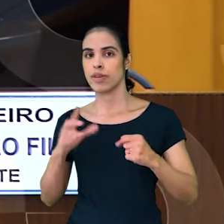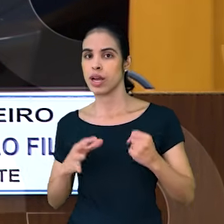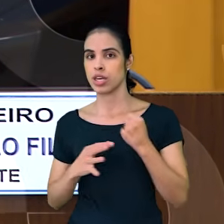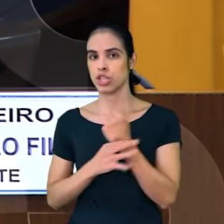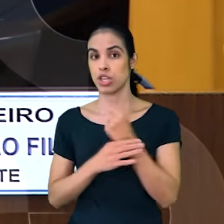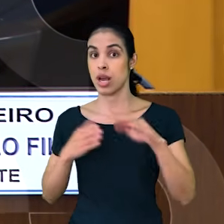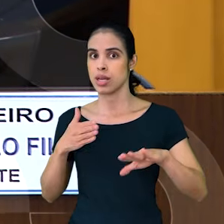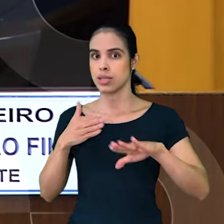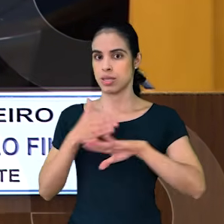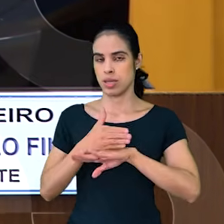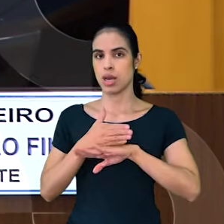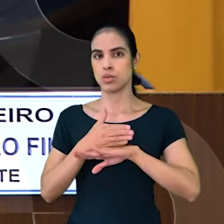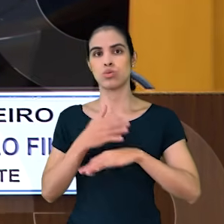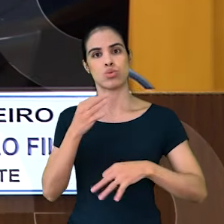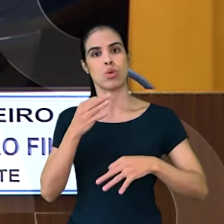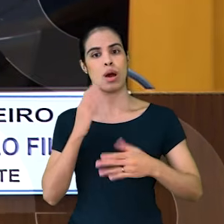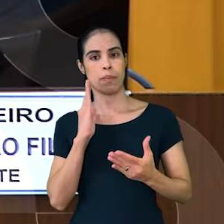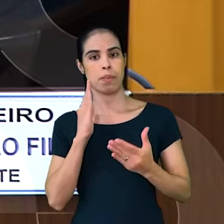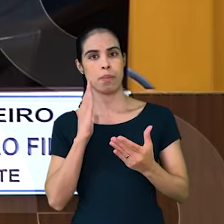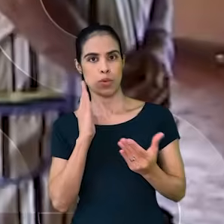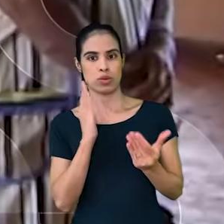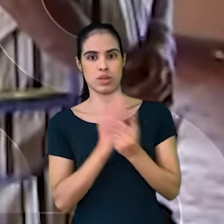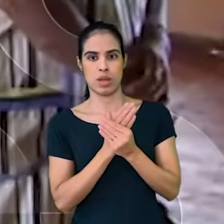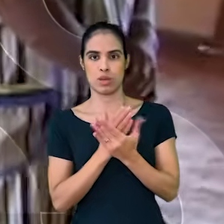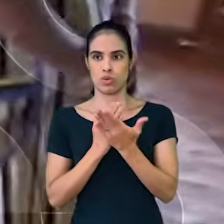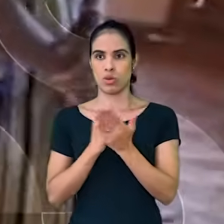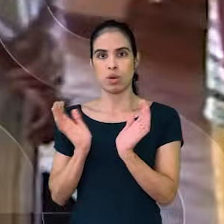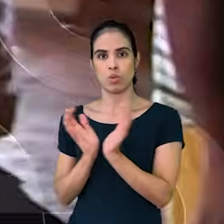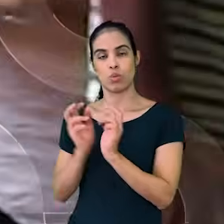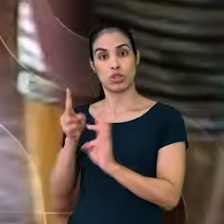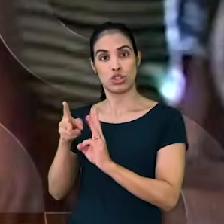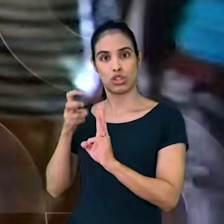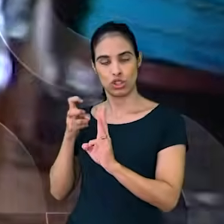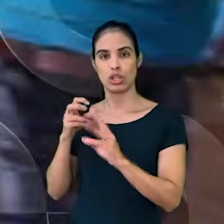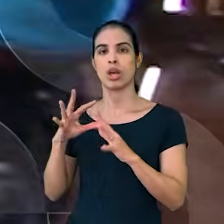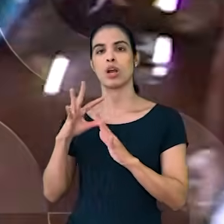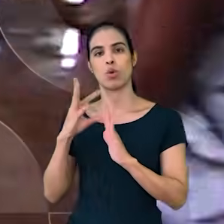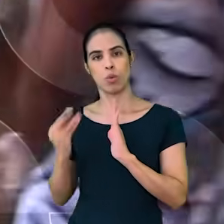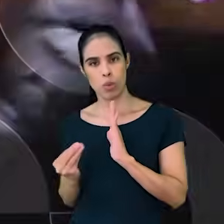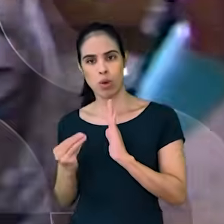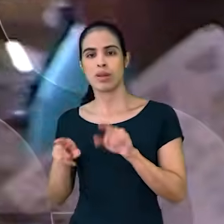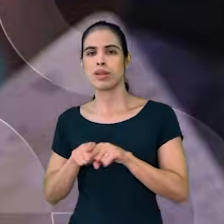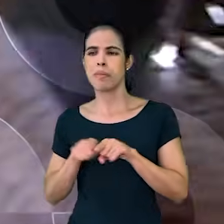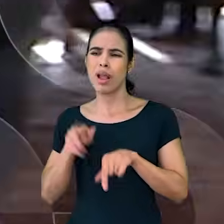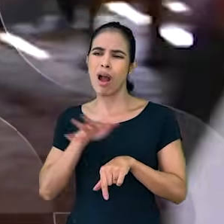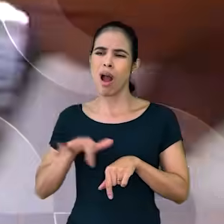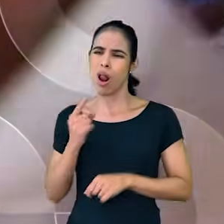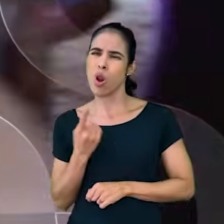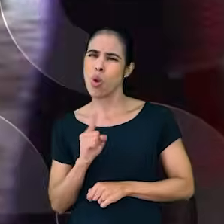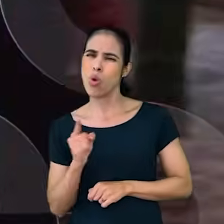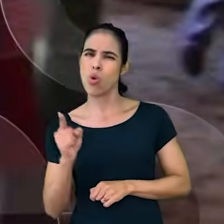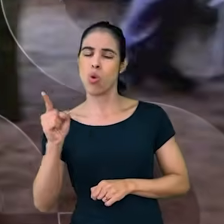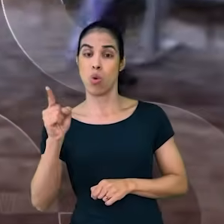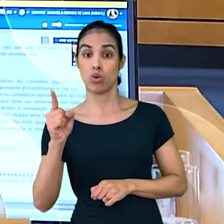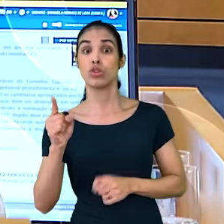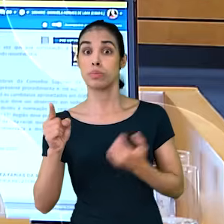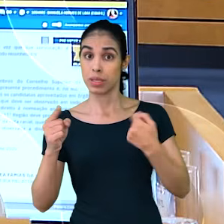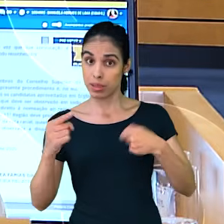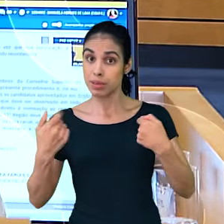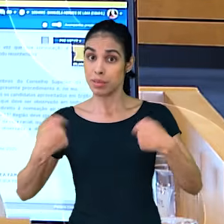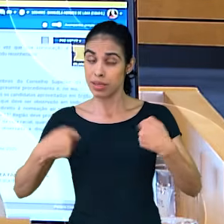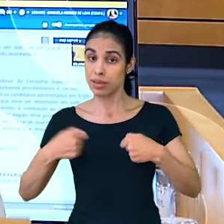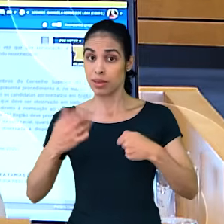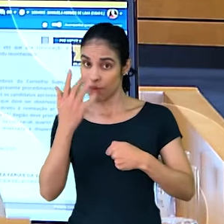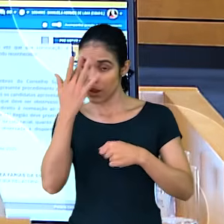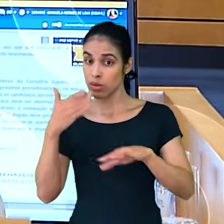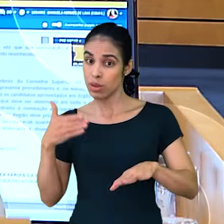à justiça a grupos historicamente vulneráveis, como comunidades indígenas, quilombolas e regiões de difícil acesso. A nova